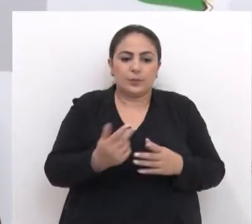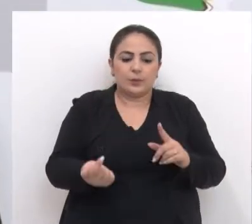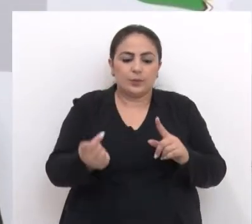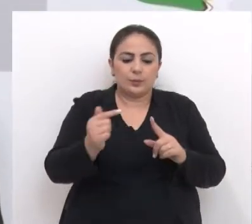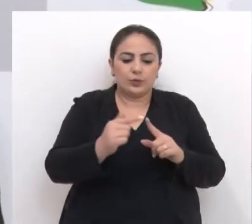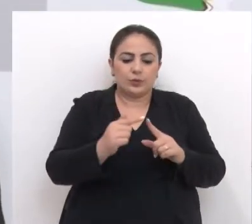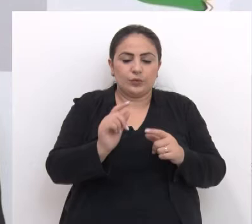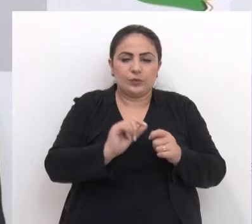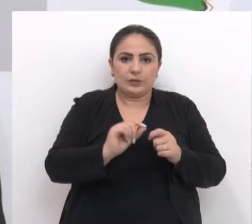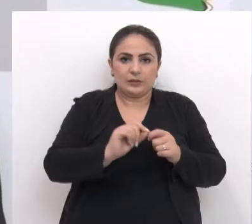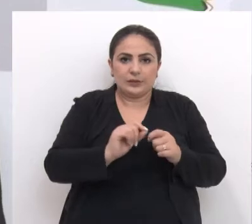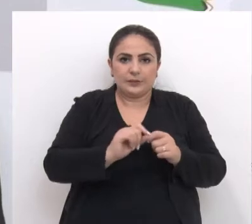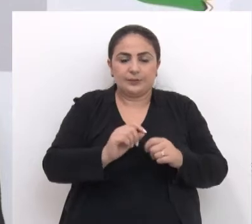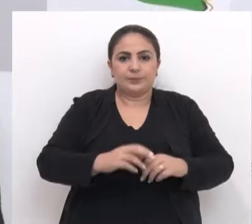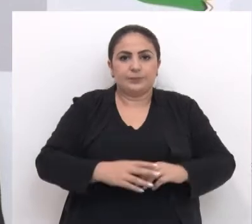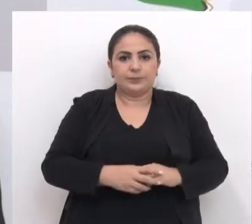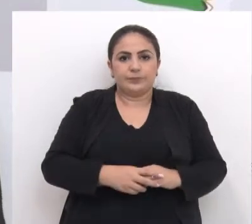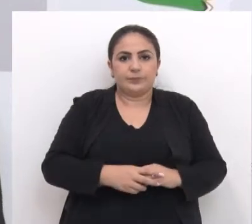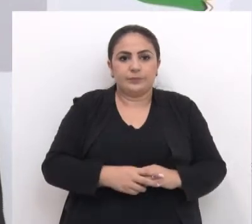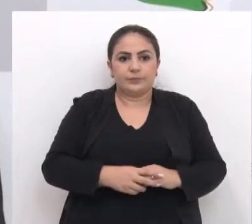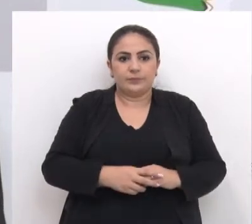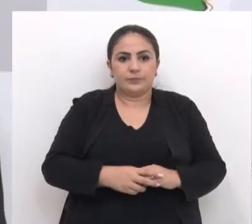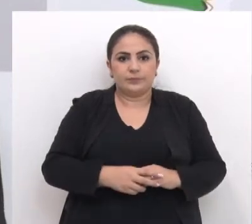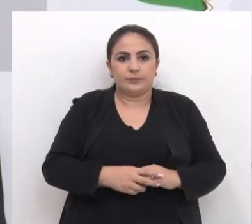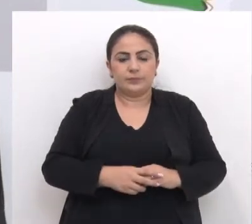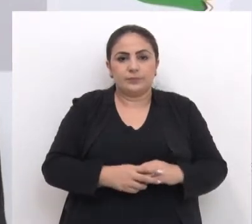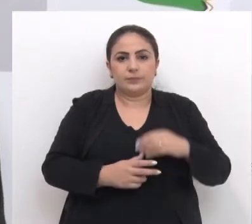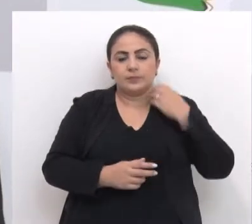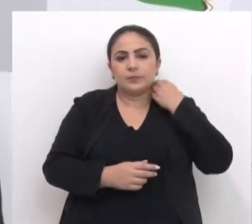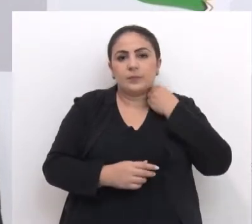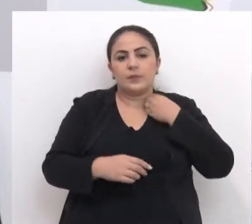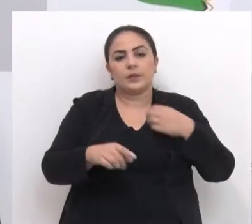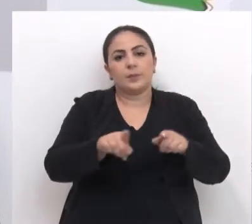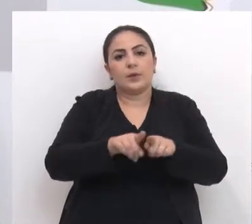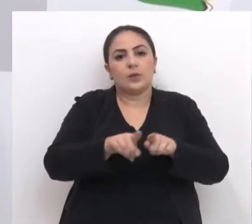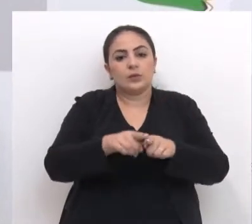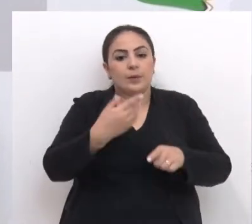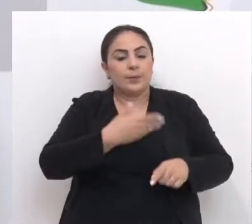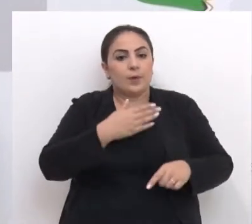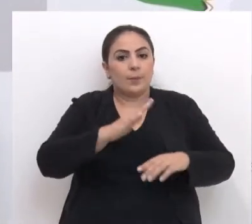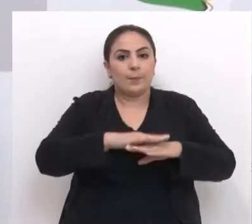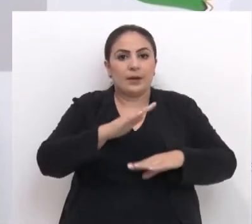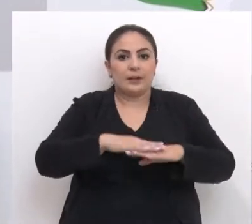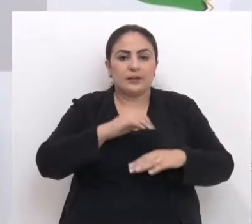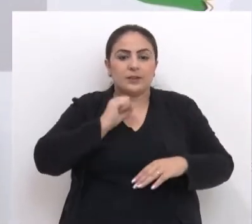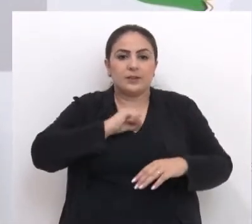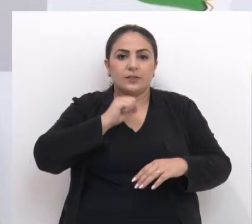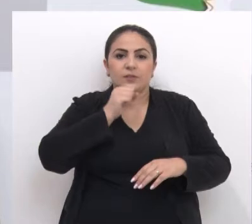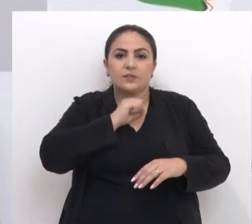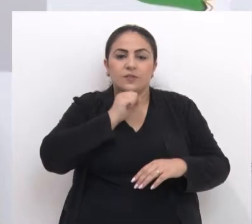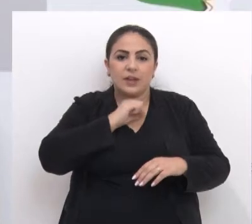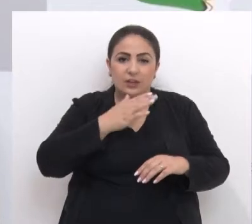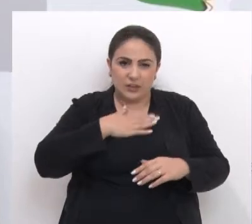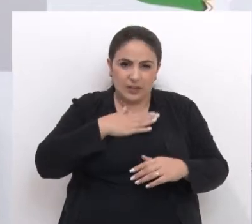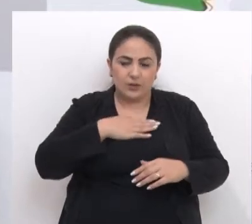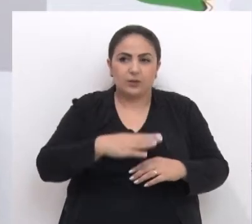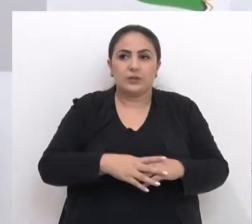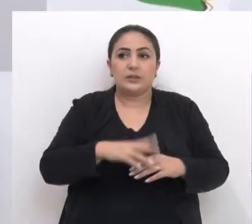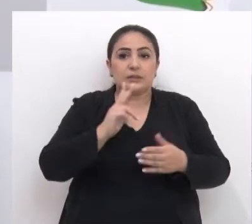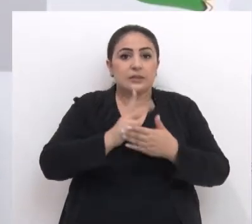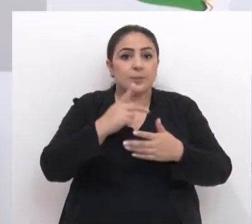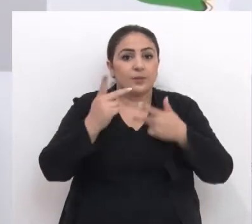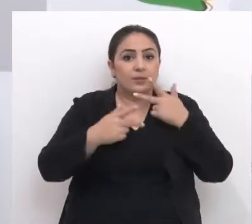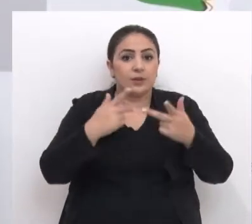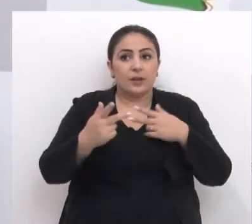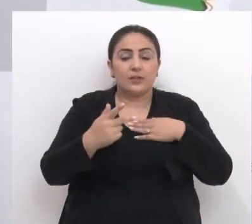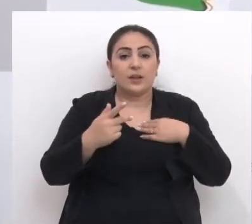fazer. E contam alguns amigos mais antigos que eu sempre dizia quando era guri, que eu